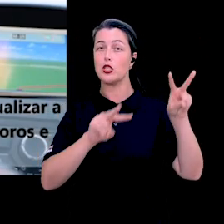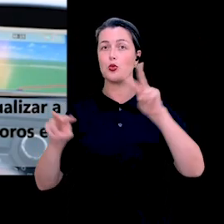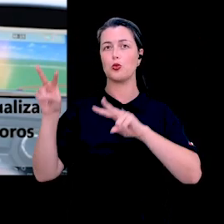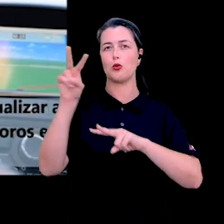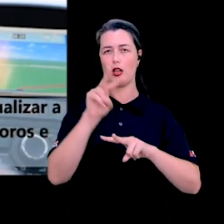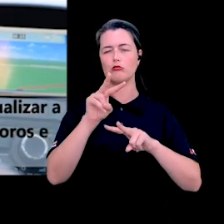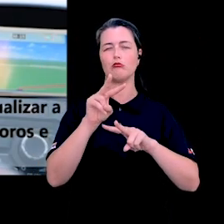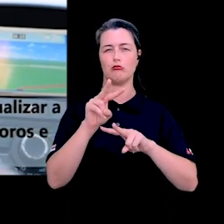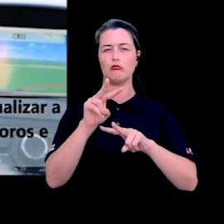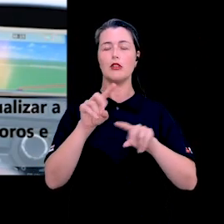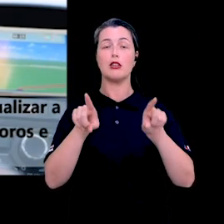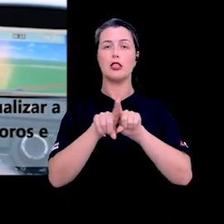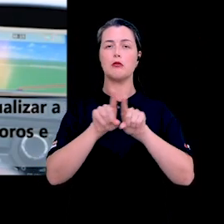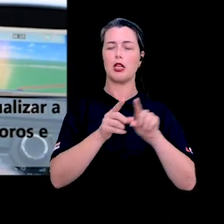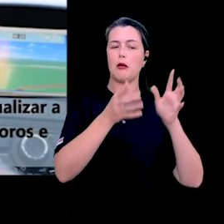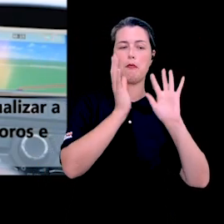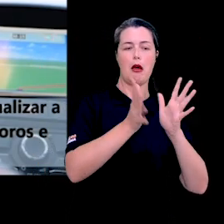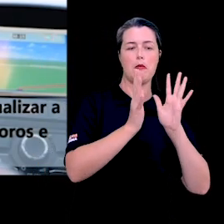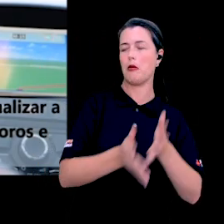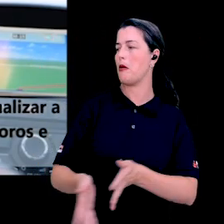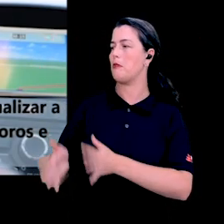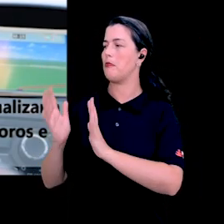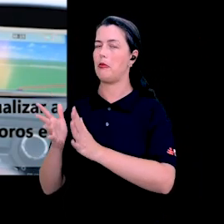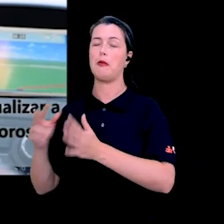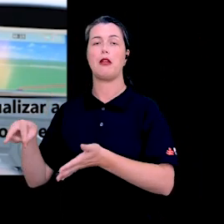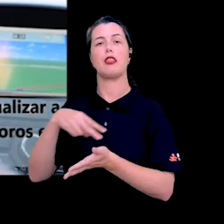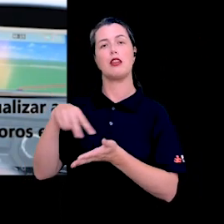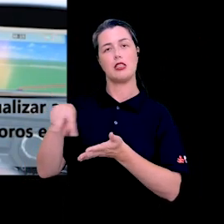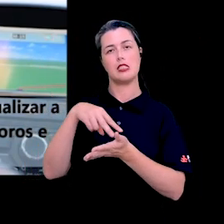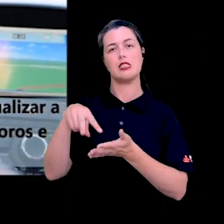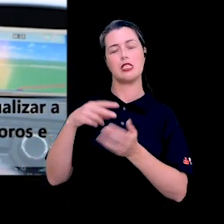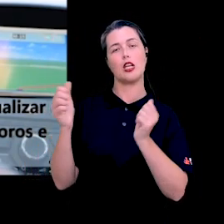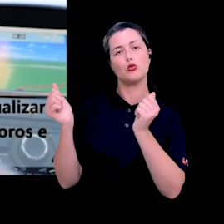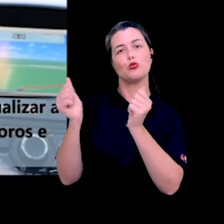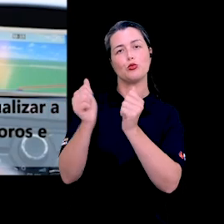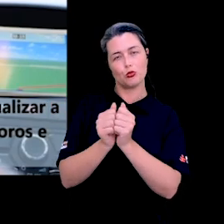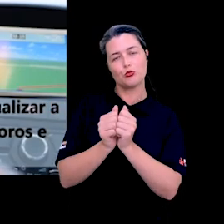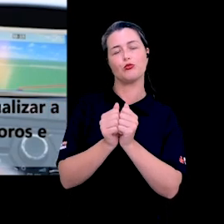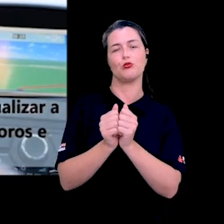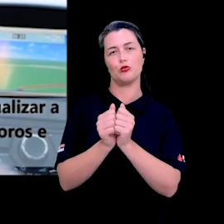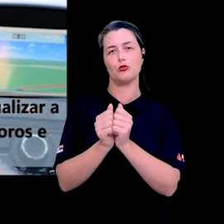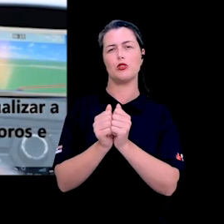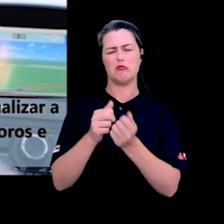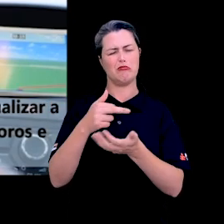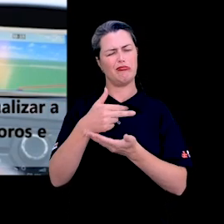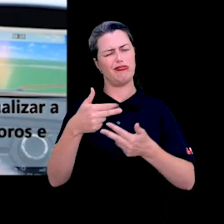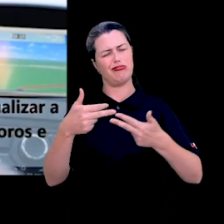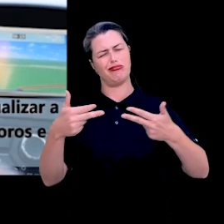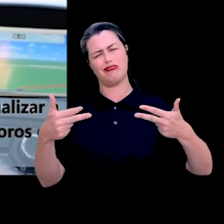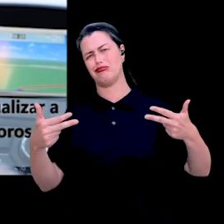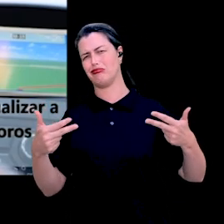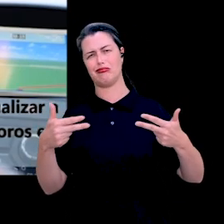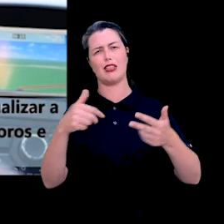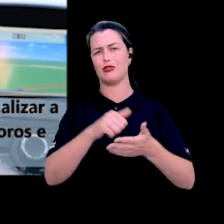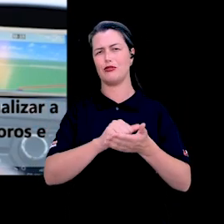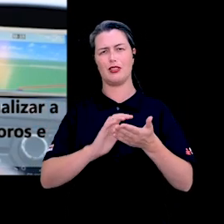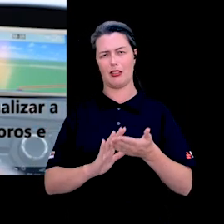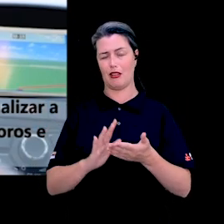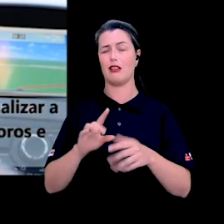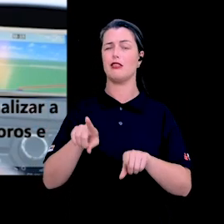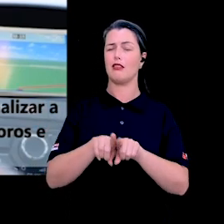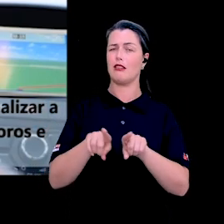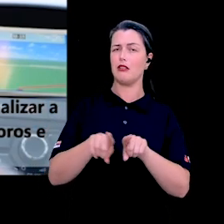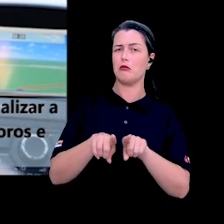consciente, podemos estar ouvindo uma música, trocar de estação de rádio, cantarolar, dançar, conversar com o copiloto,